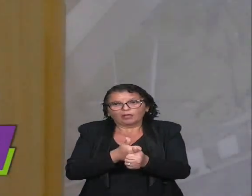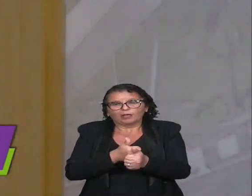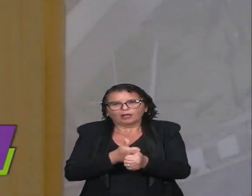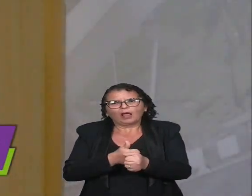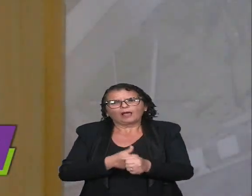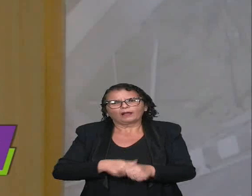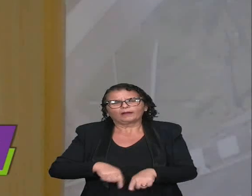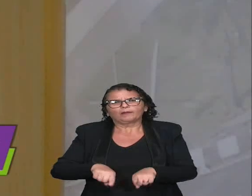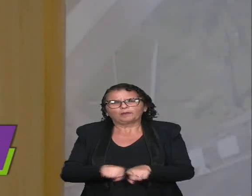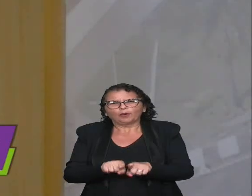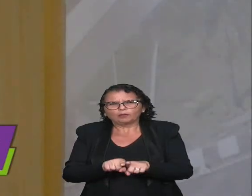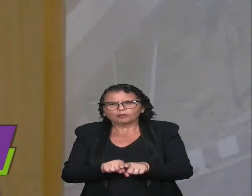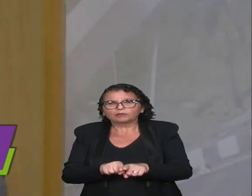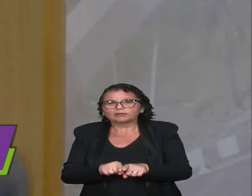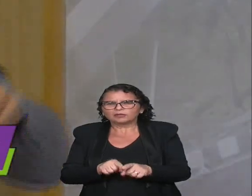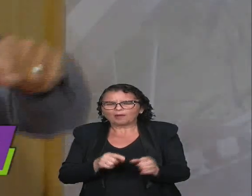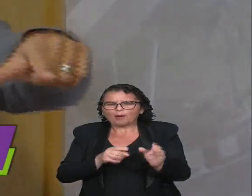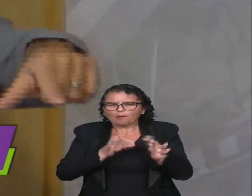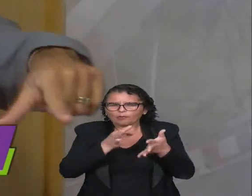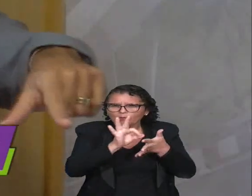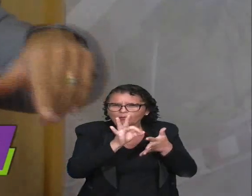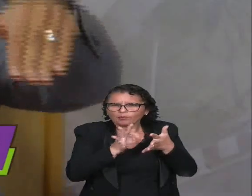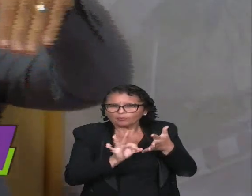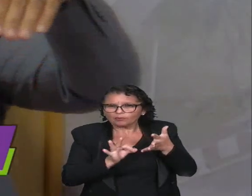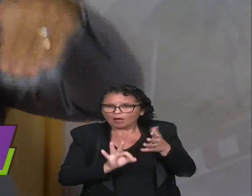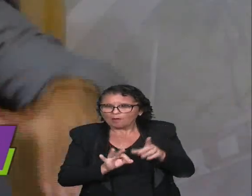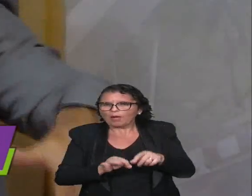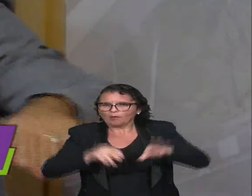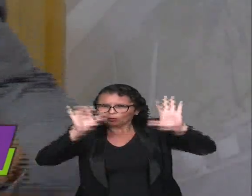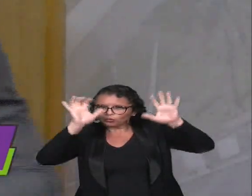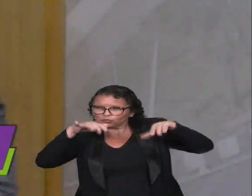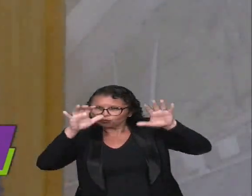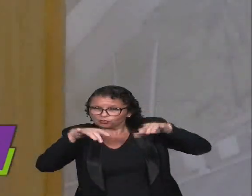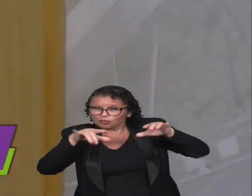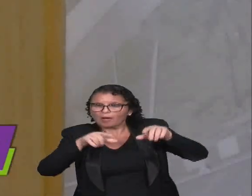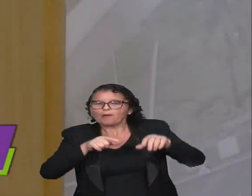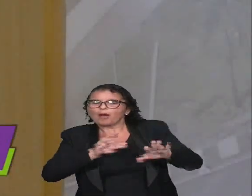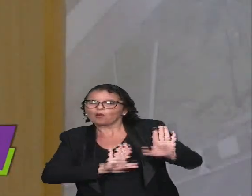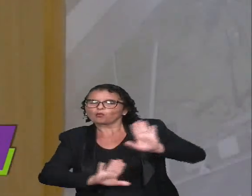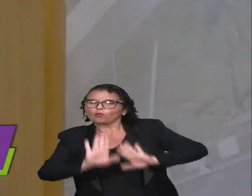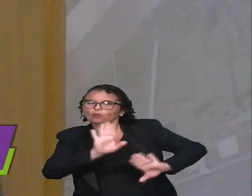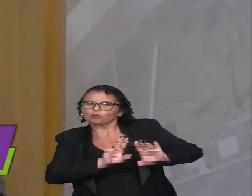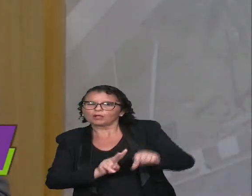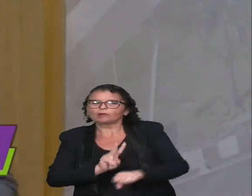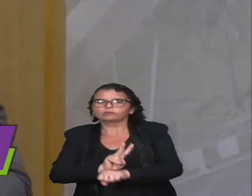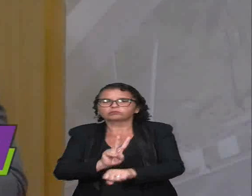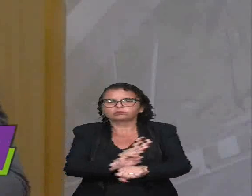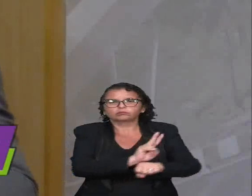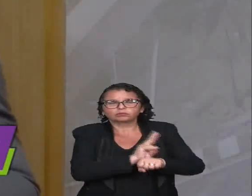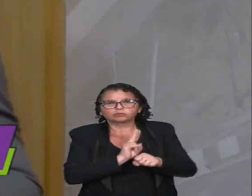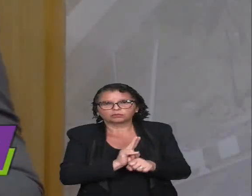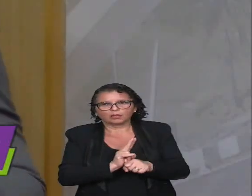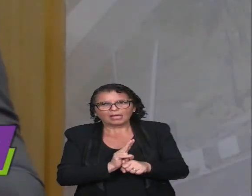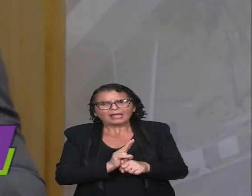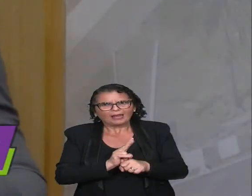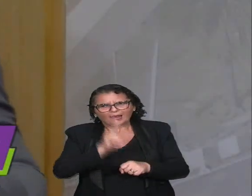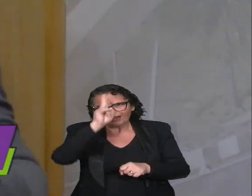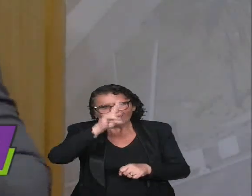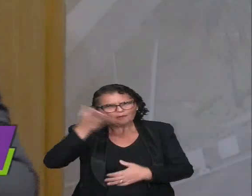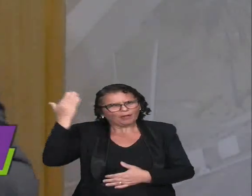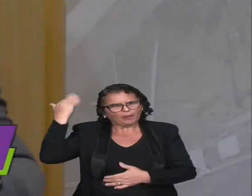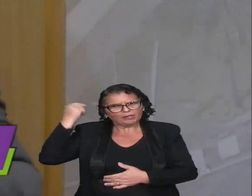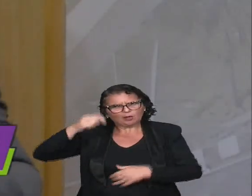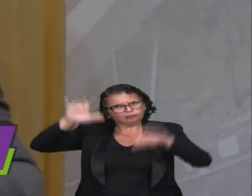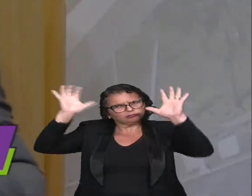desafiador ou seja pontualmente até a a própria baixada do viaduto Ines Colino vocês lembram qualquer forte chuva